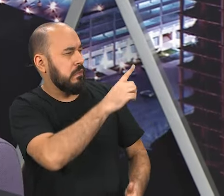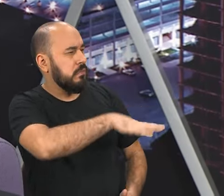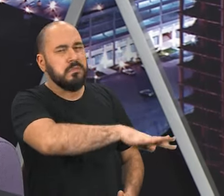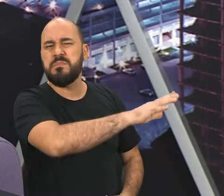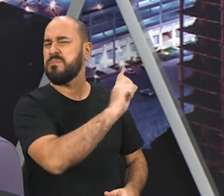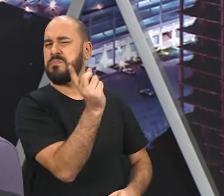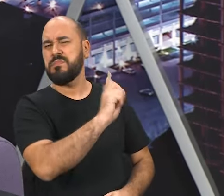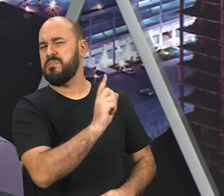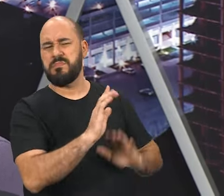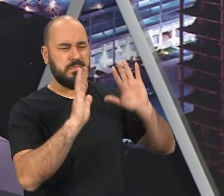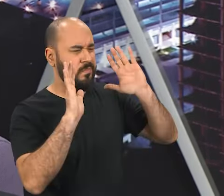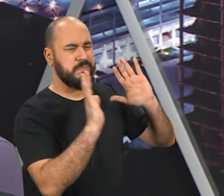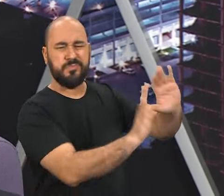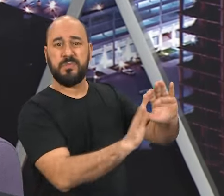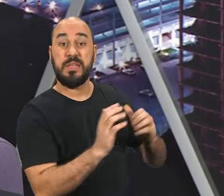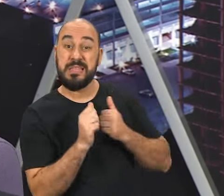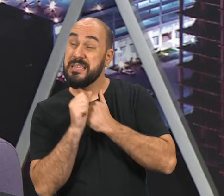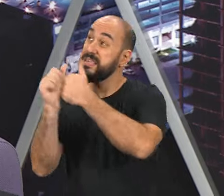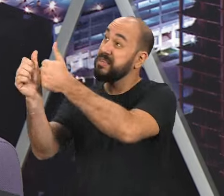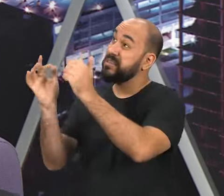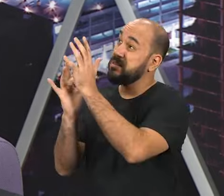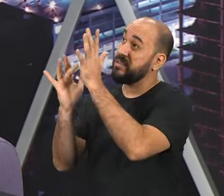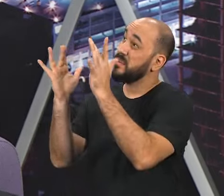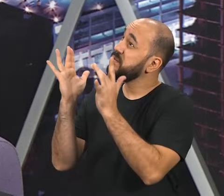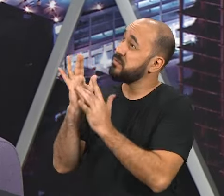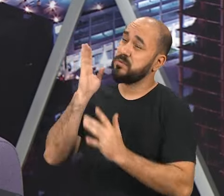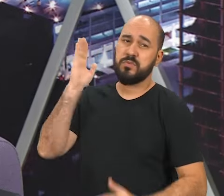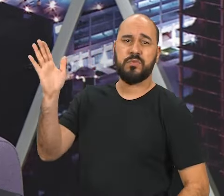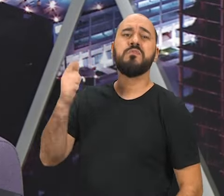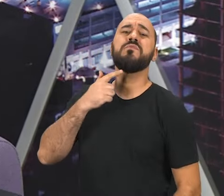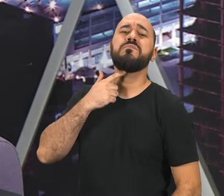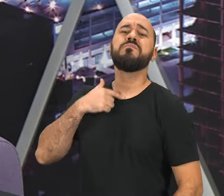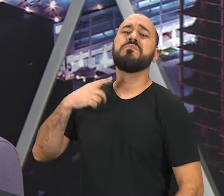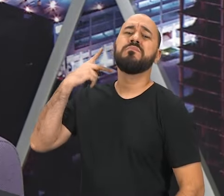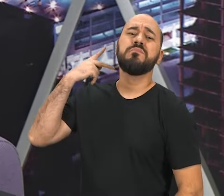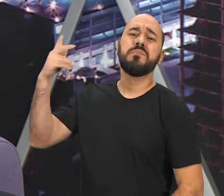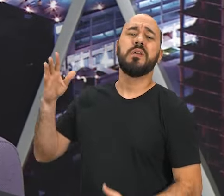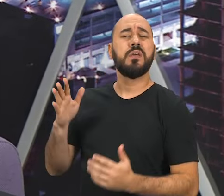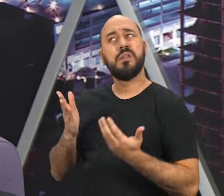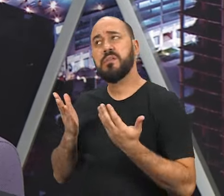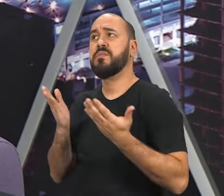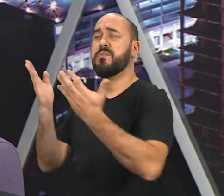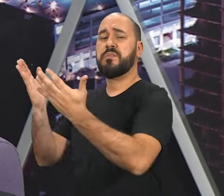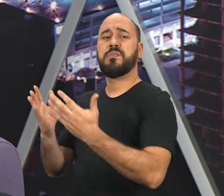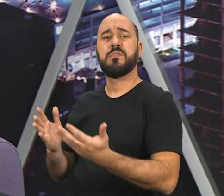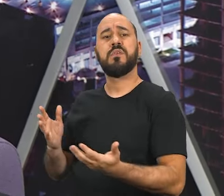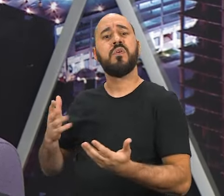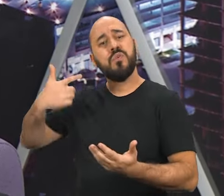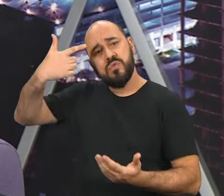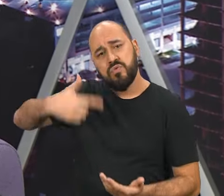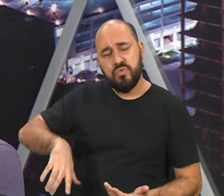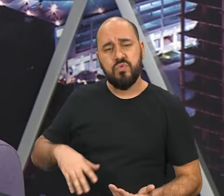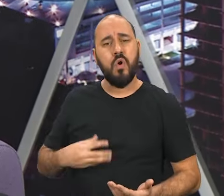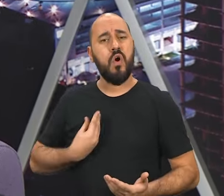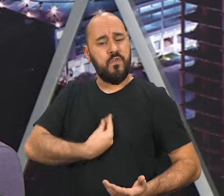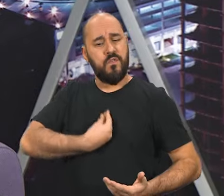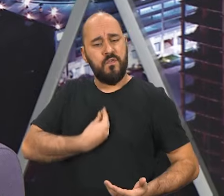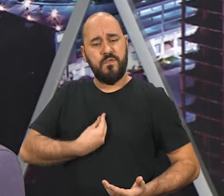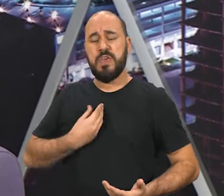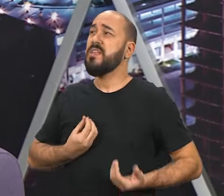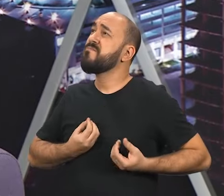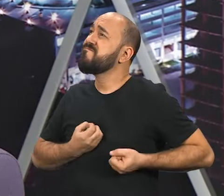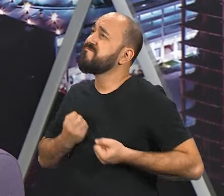verdade, siga Jesus, ande com Ele, faça a vontade dEle, entregue a sua vida para Deus, nasça de novo,